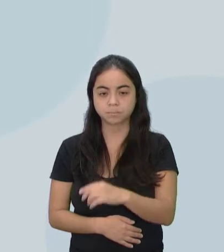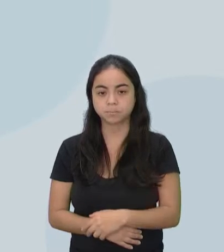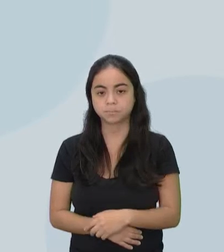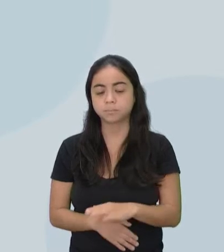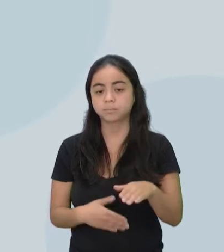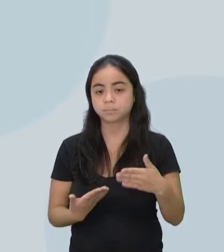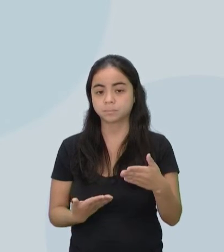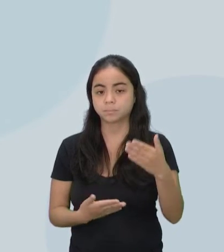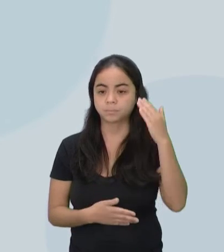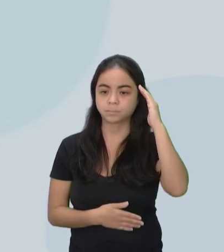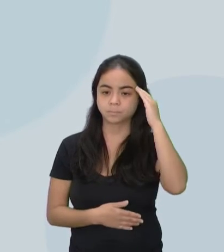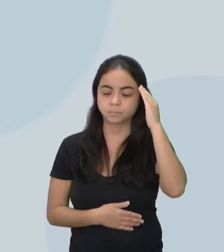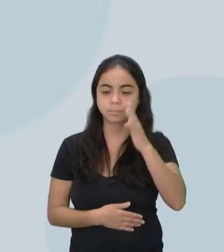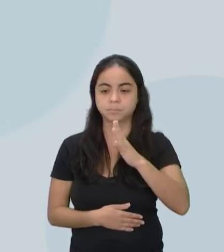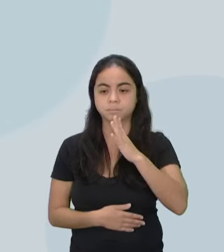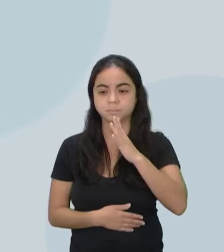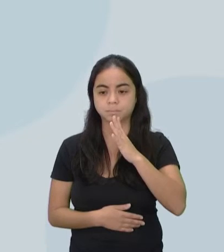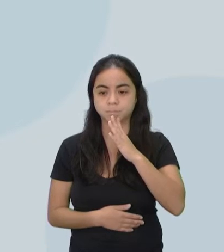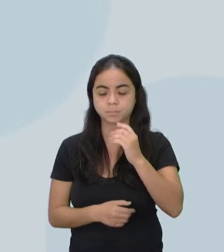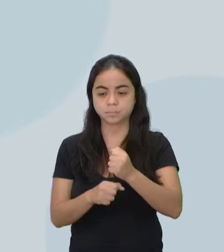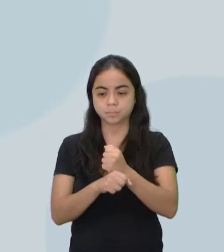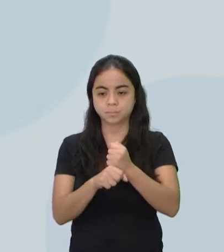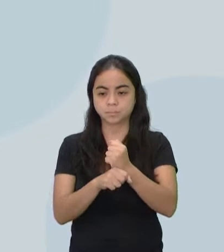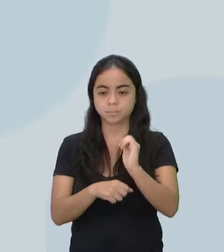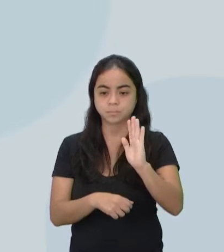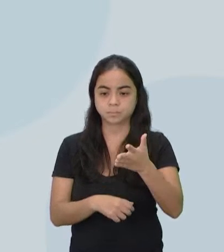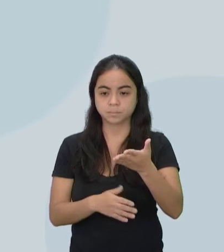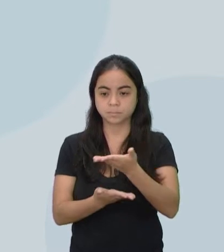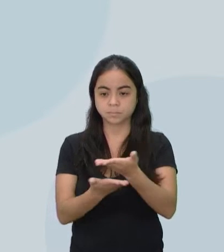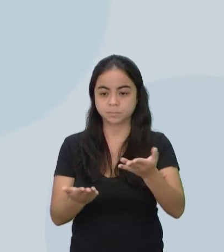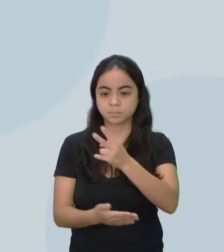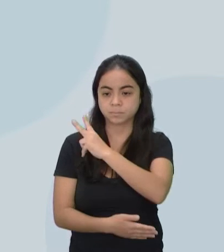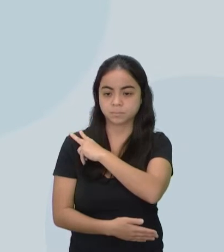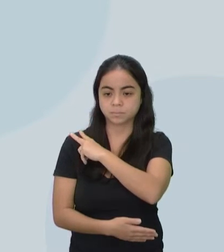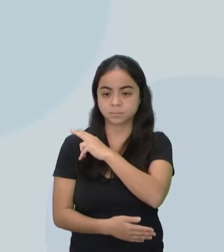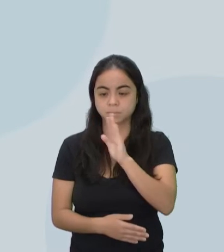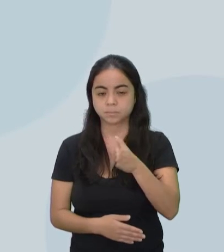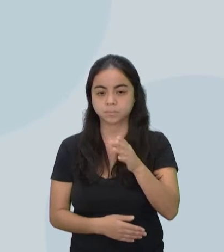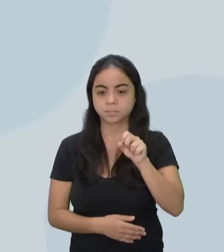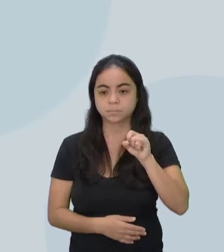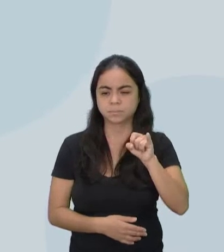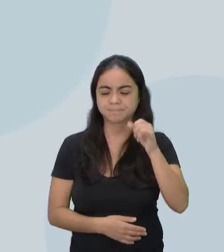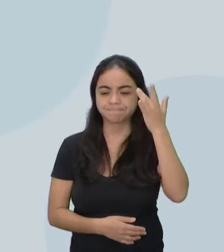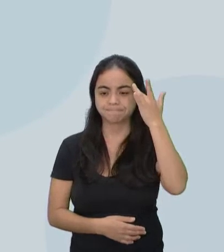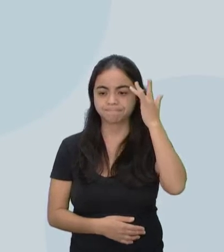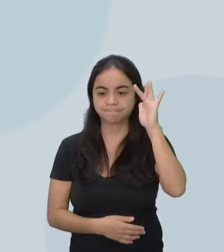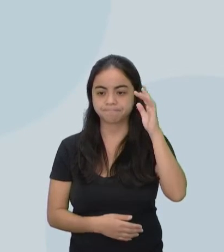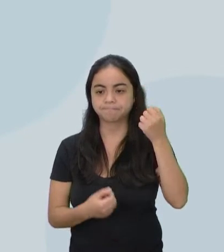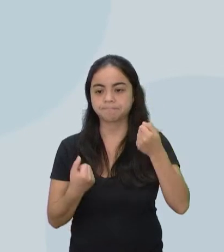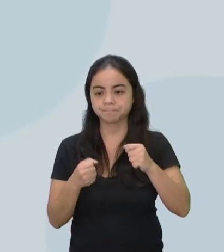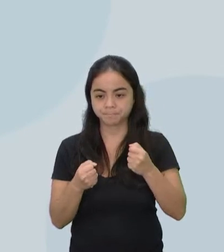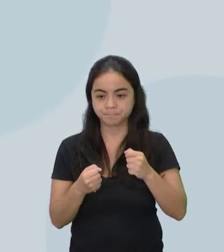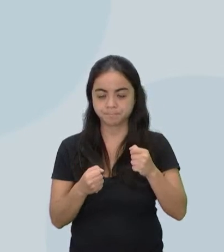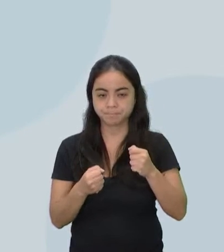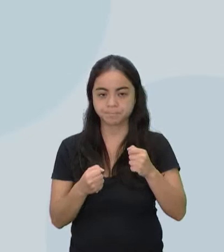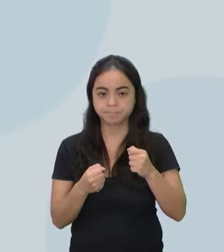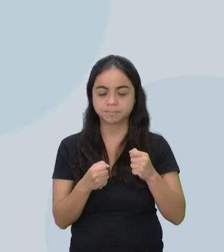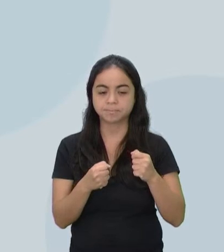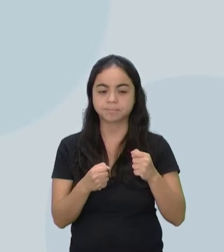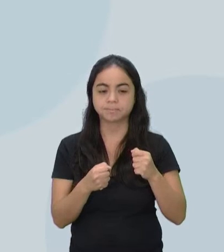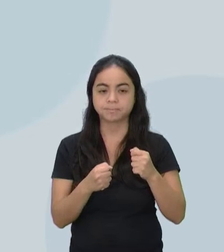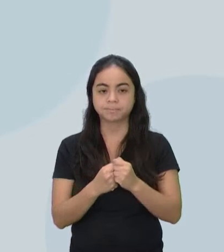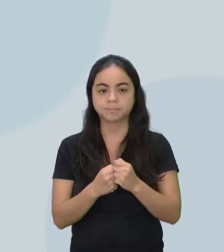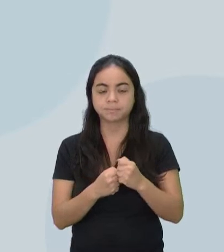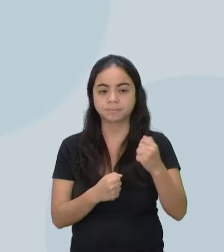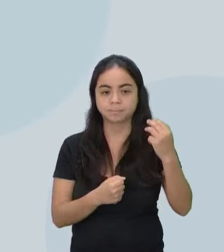sabem fazer essa conta aí na segunda série. Todo mundo sabe fazer. Caso não saiba, né? Vocês vão pegar o